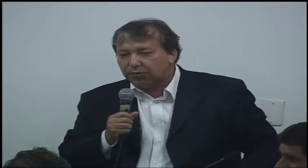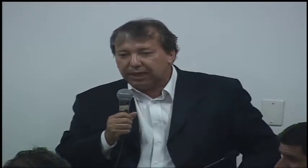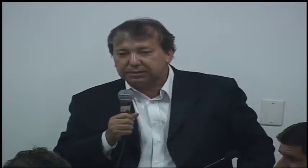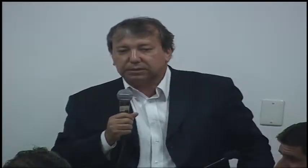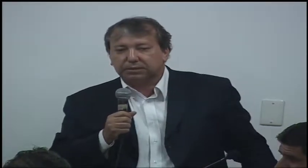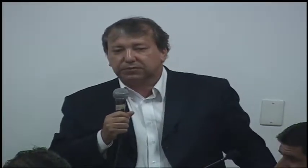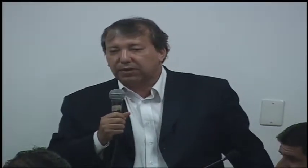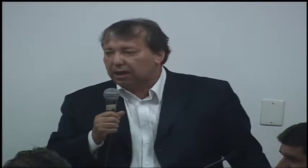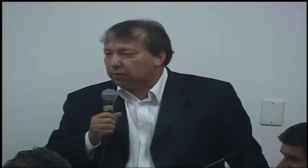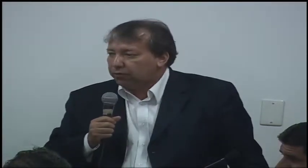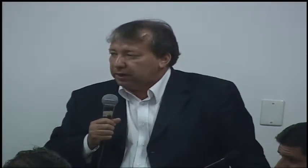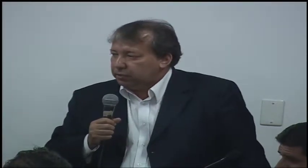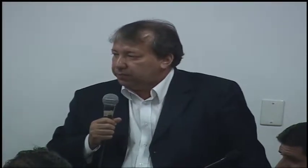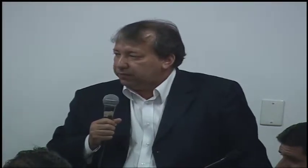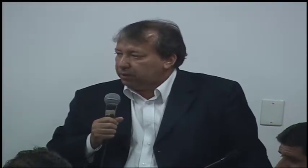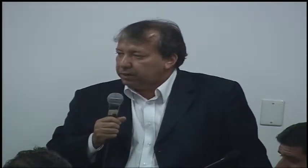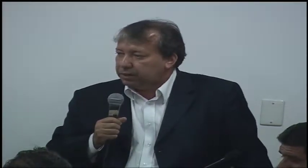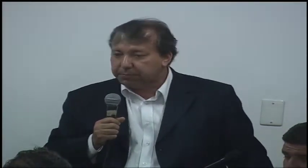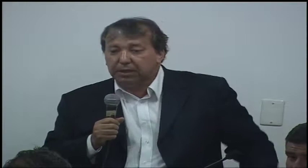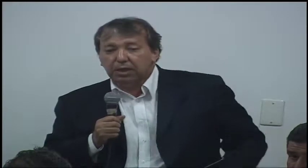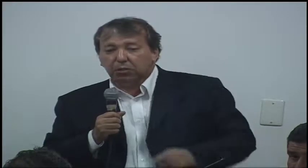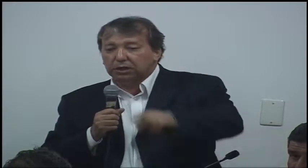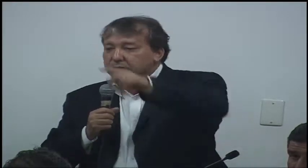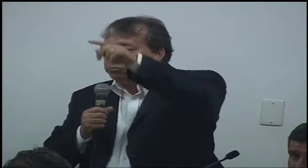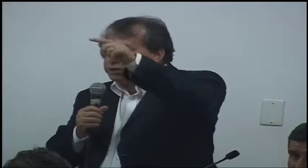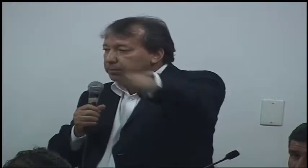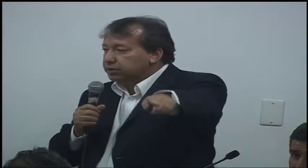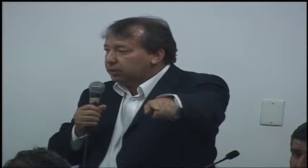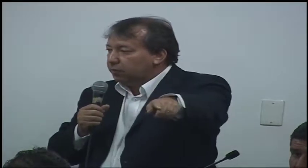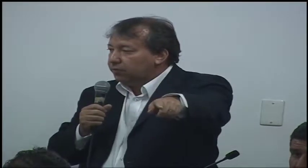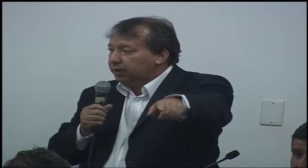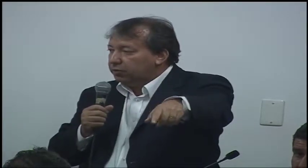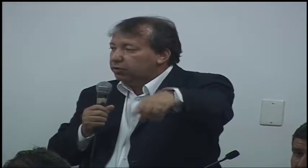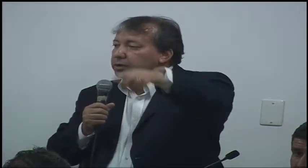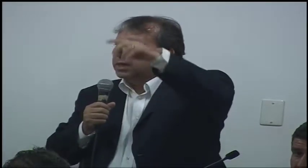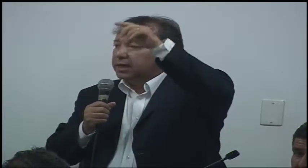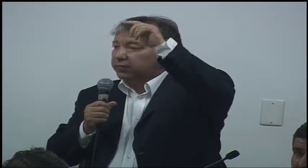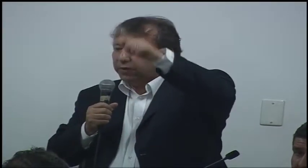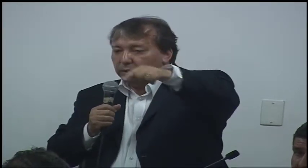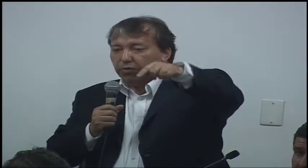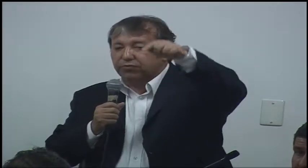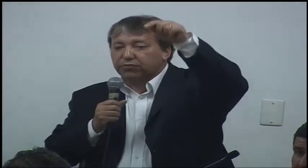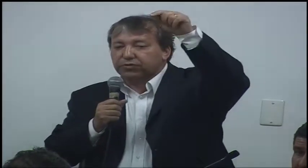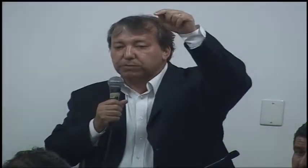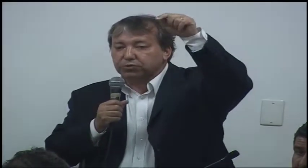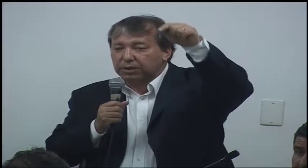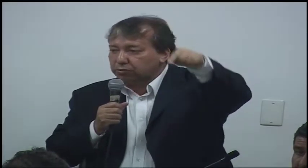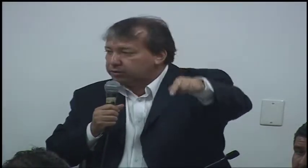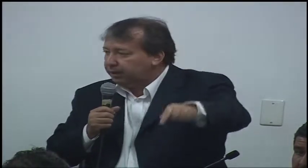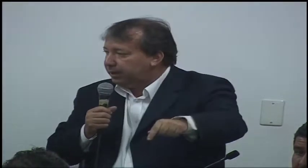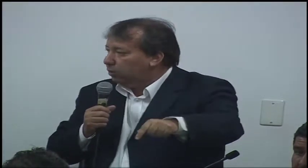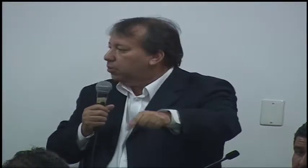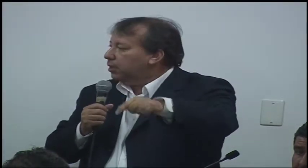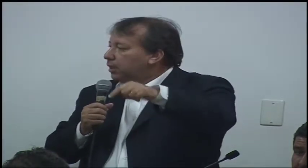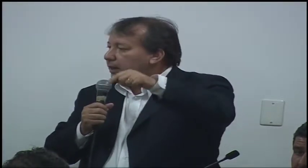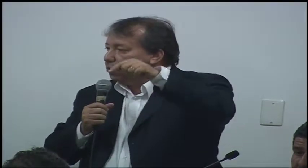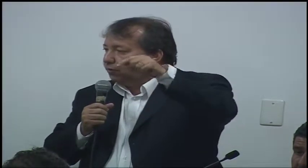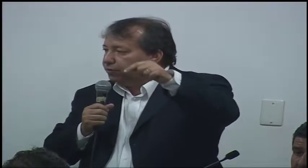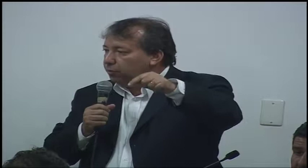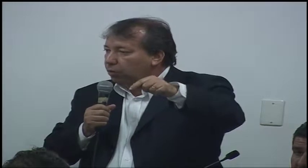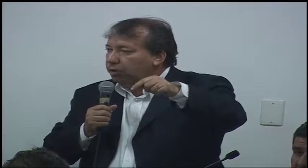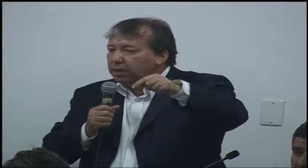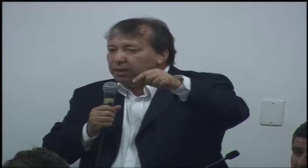55 vezes falar com o governador para vir à Unicamp. Nós trouxemos aqui o governador, ele falou, trouxemos o reitor Tadeu,